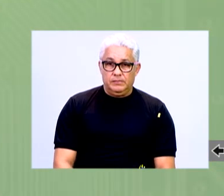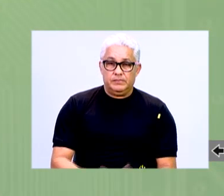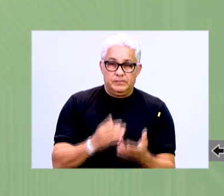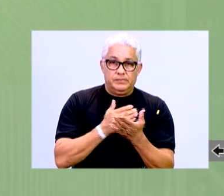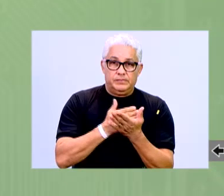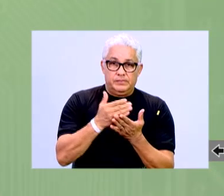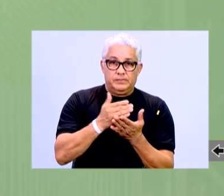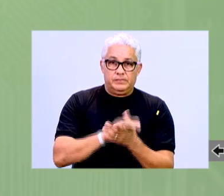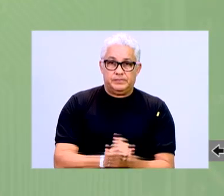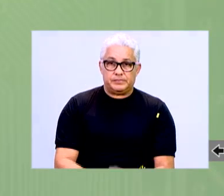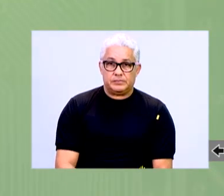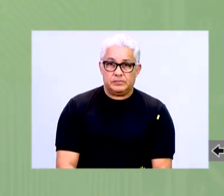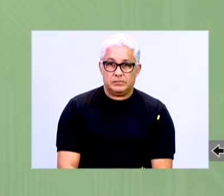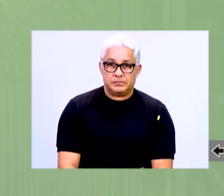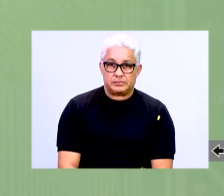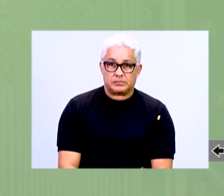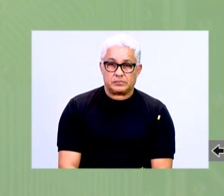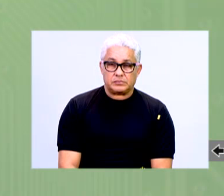Iniciando,